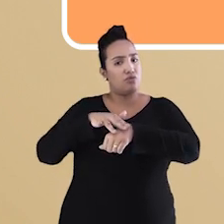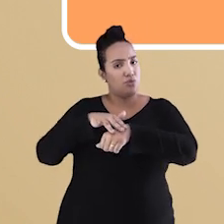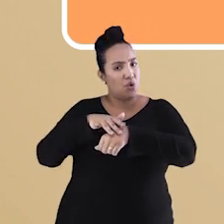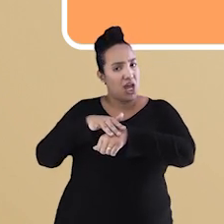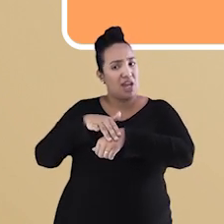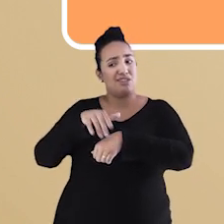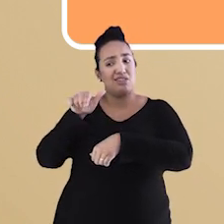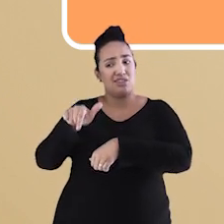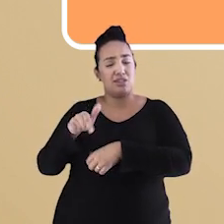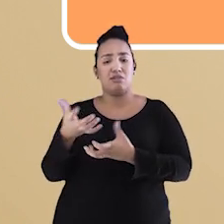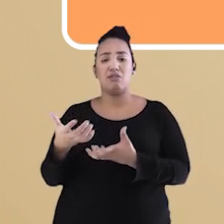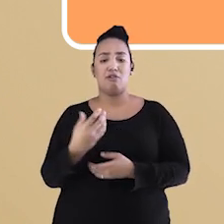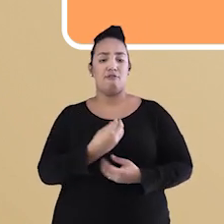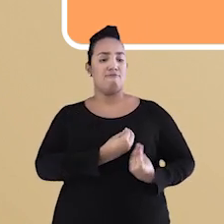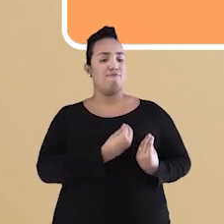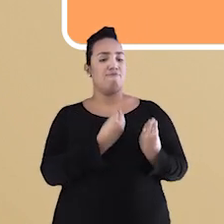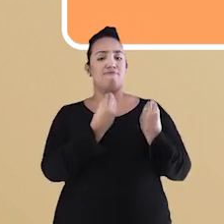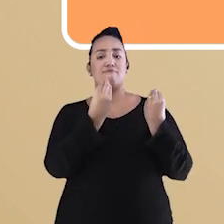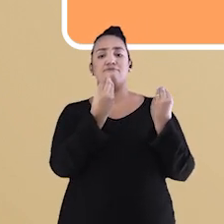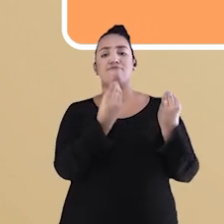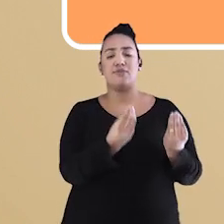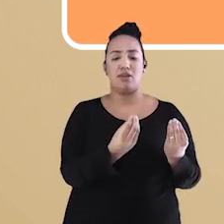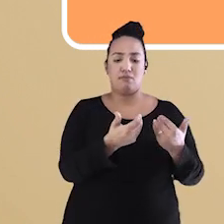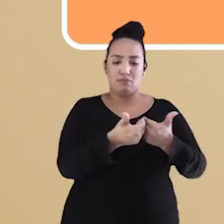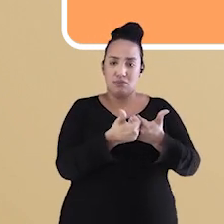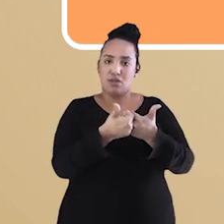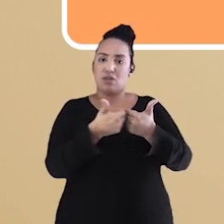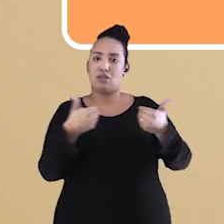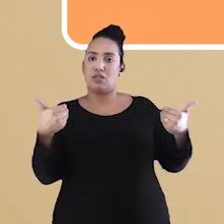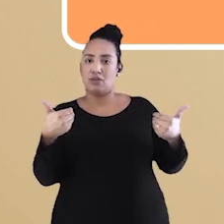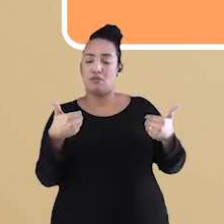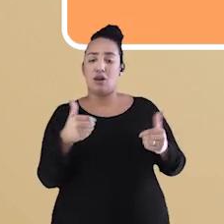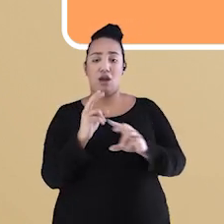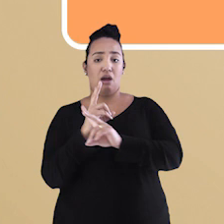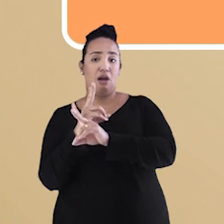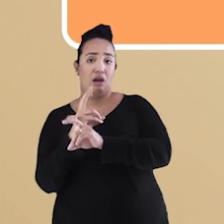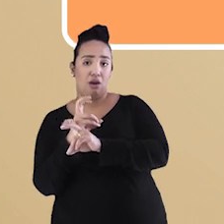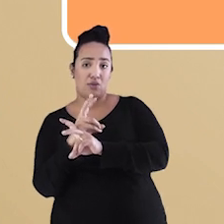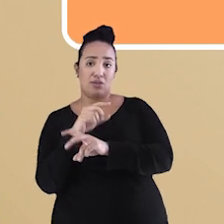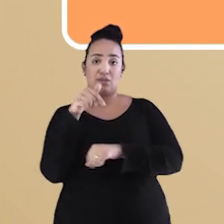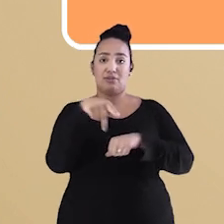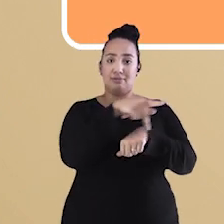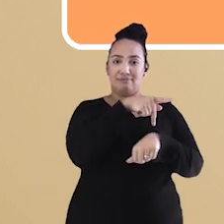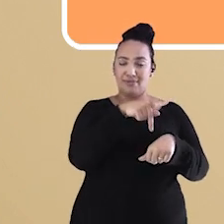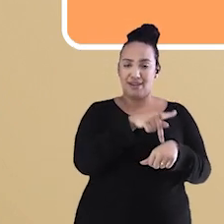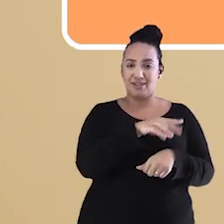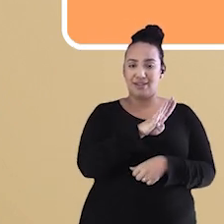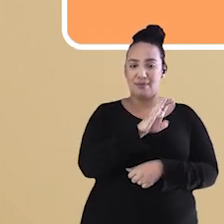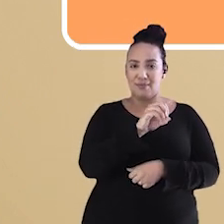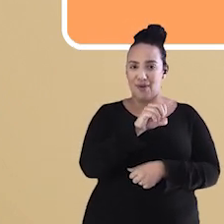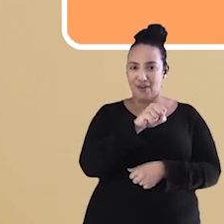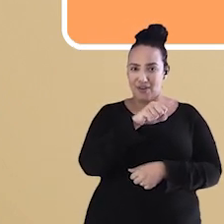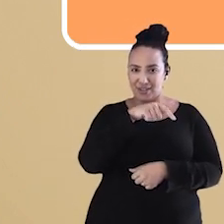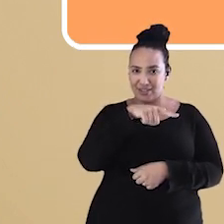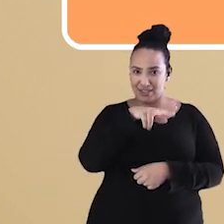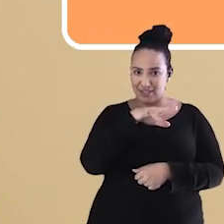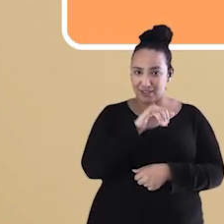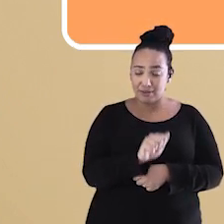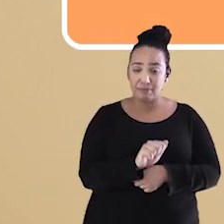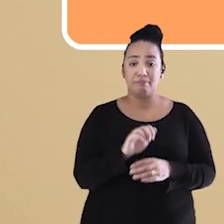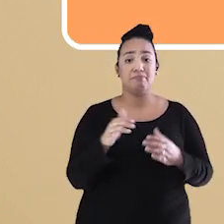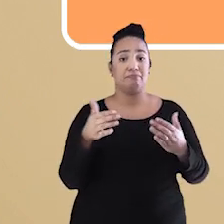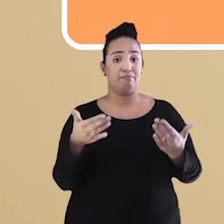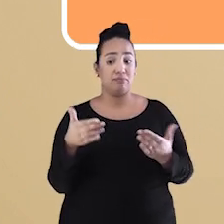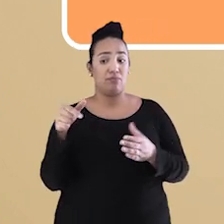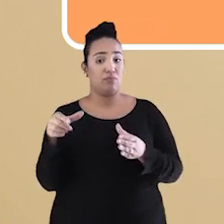estavam dispostos a dar a vida pela separação da Bósnia da Áustria. E assim aconteceu. Os jovens se espalharam